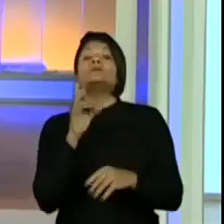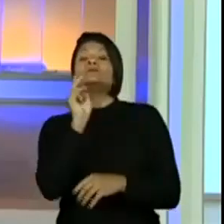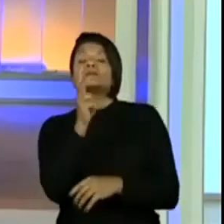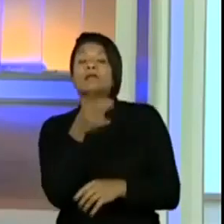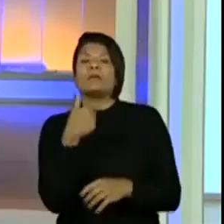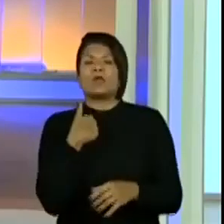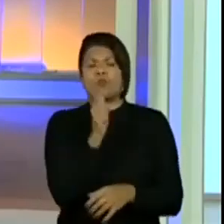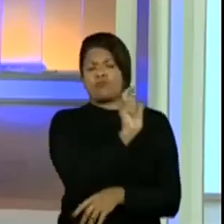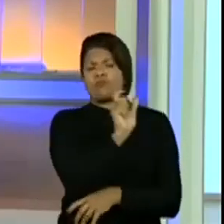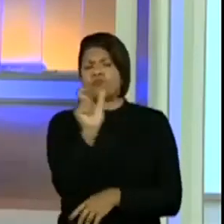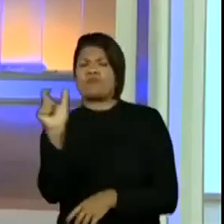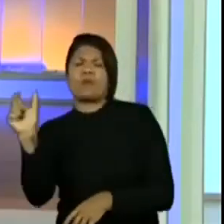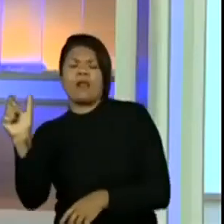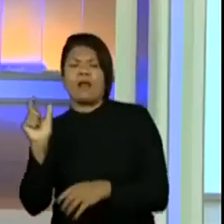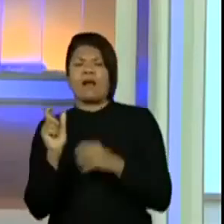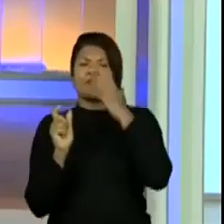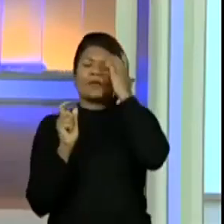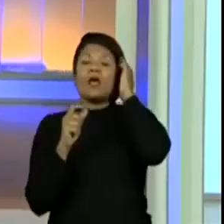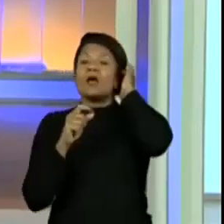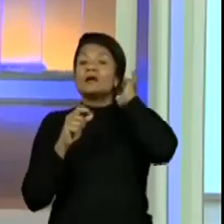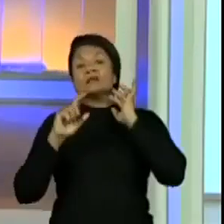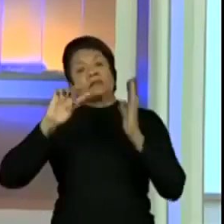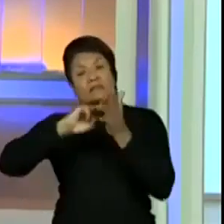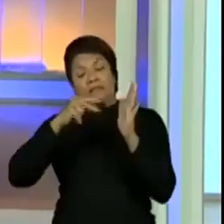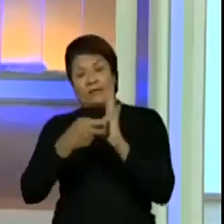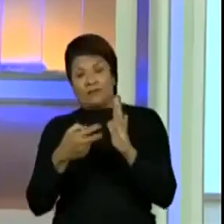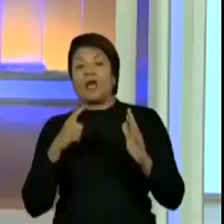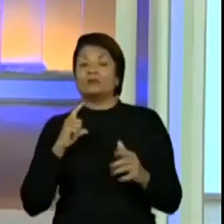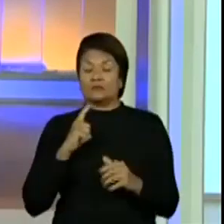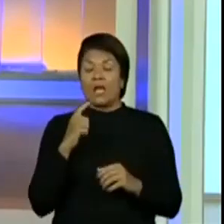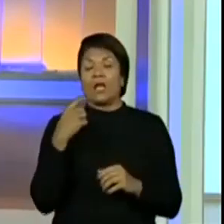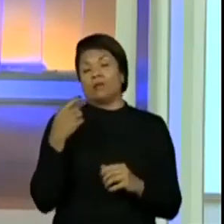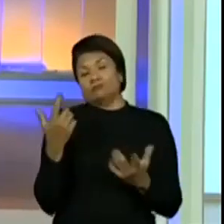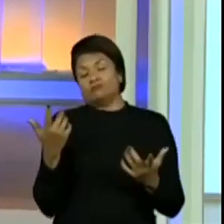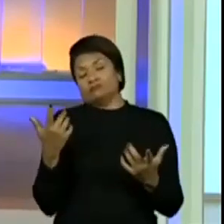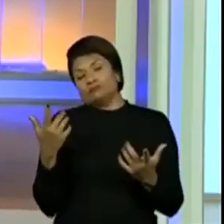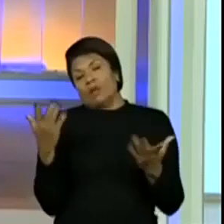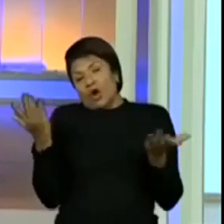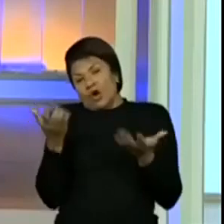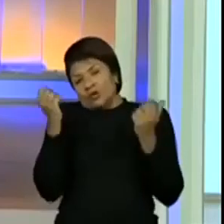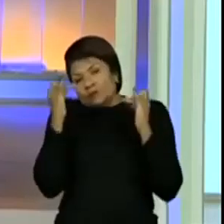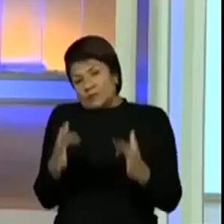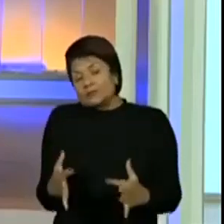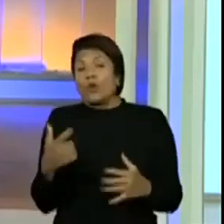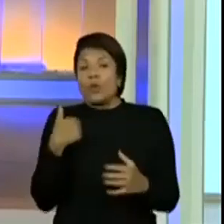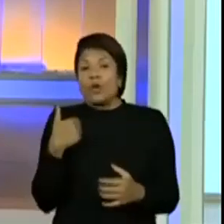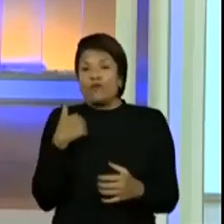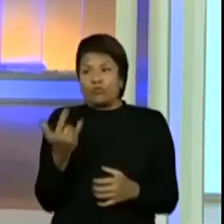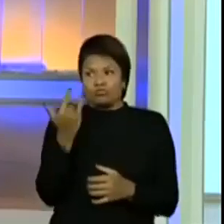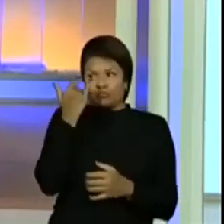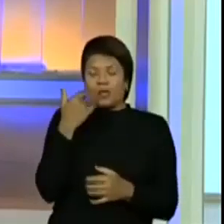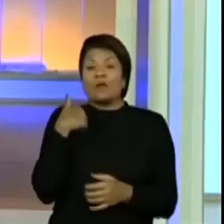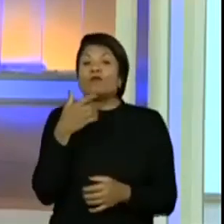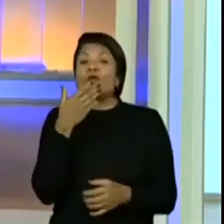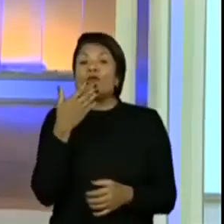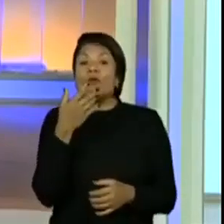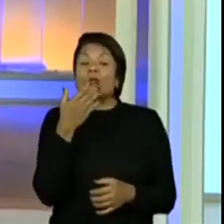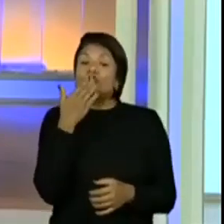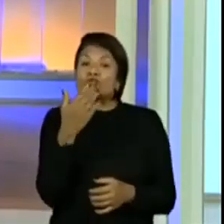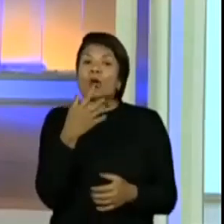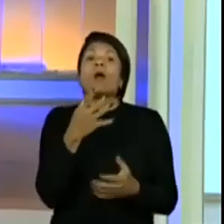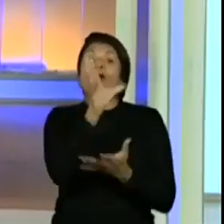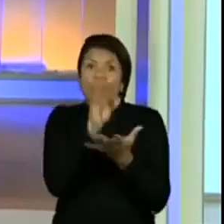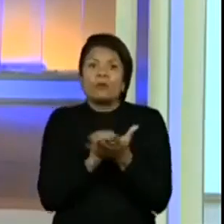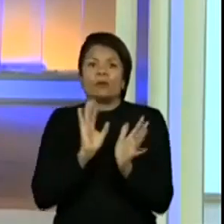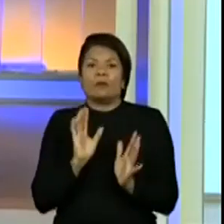for construindo aqui, durante agora a nossa explicação, eu vou dar uma destacada e falar, anota isso. Tudo